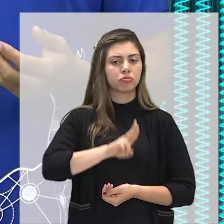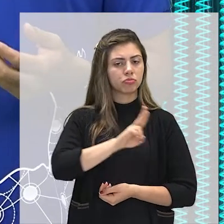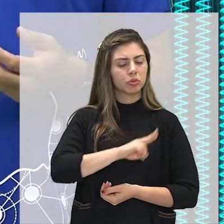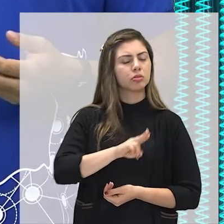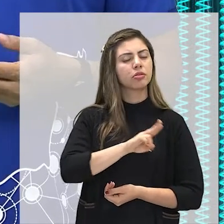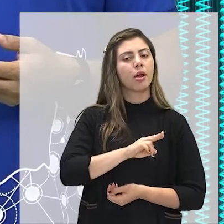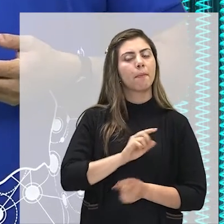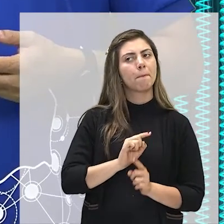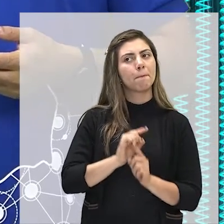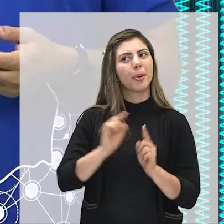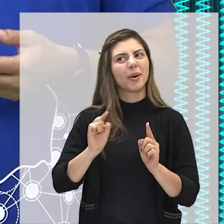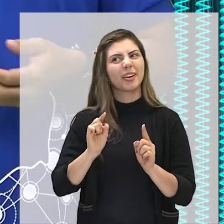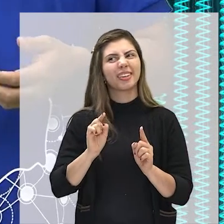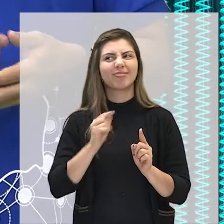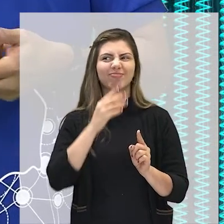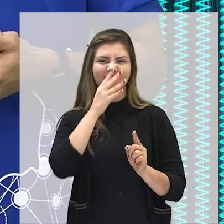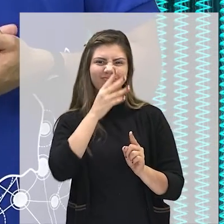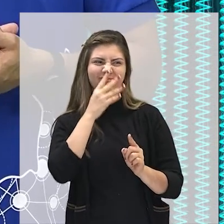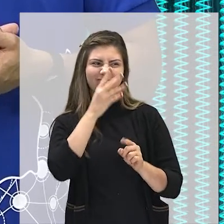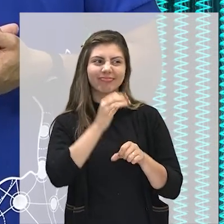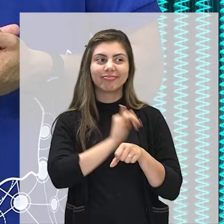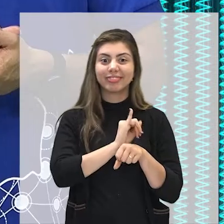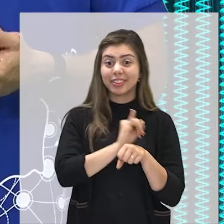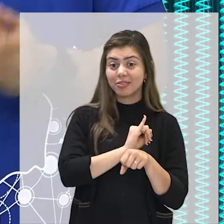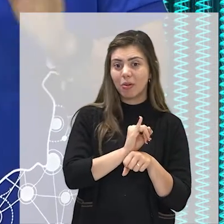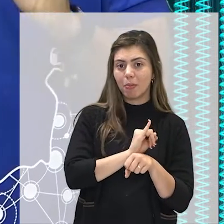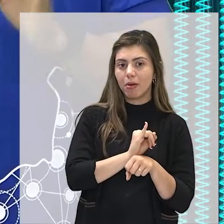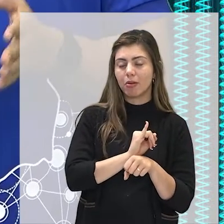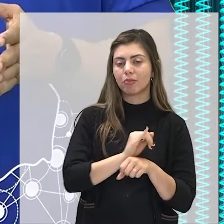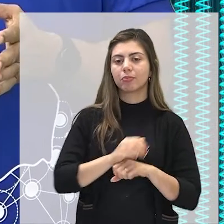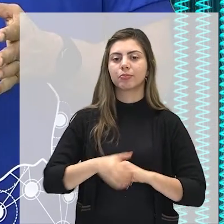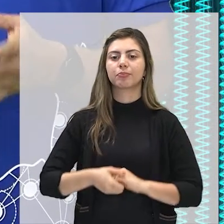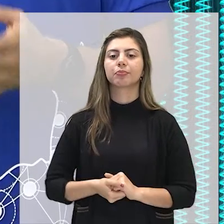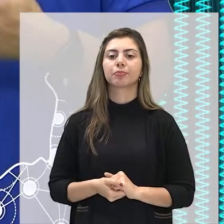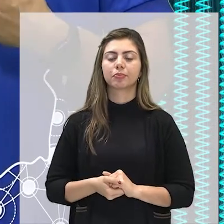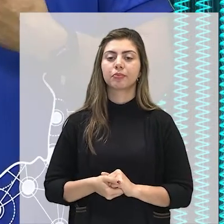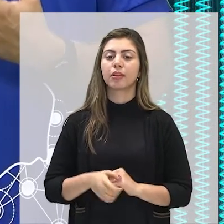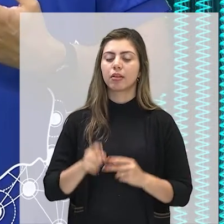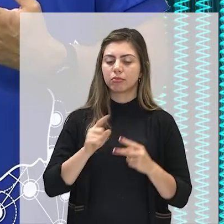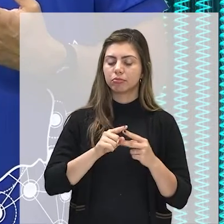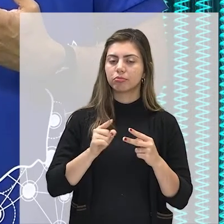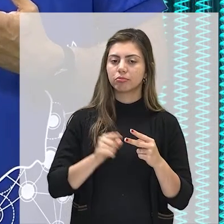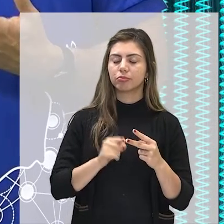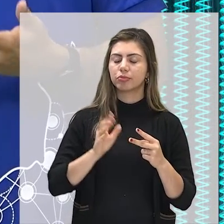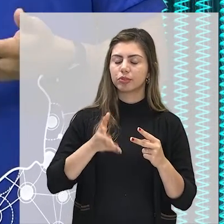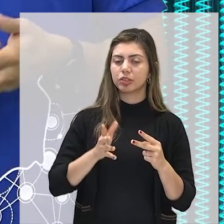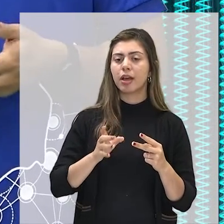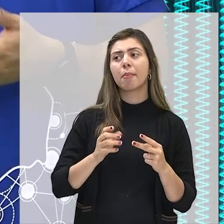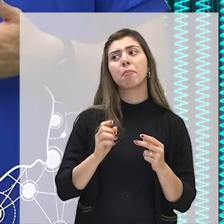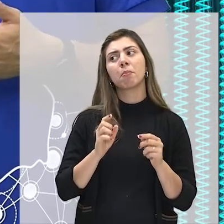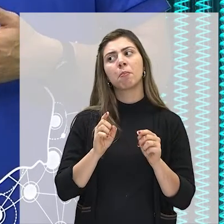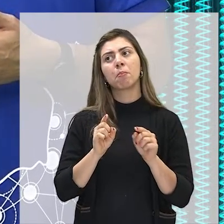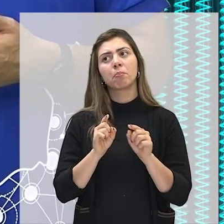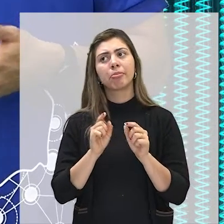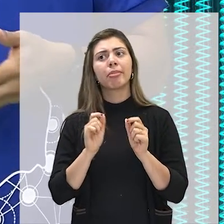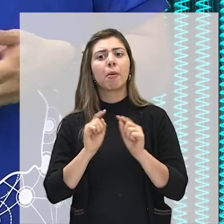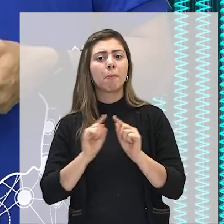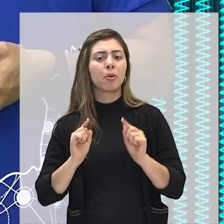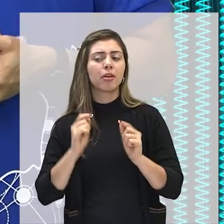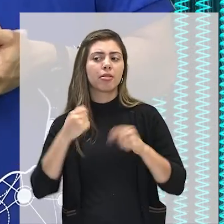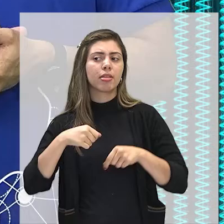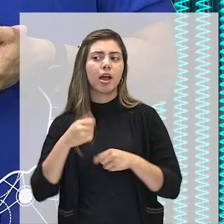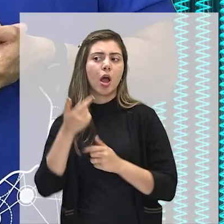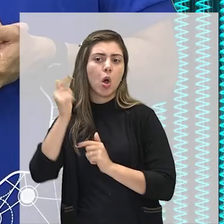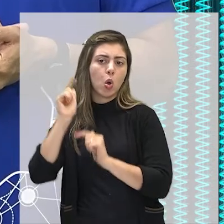ele parece um pouco mais informal do que could. Mas além desses dois, tem outras formas que eu posso utilizar para me dirigir